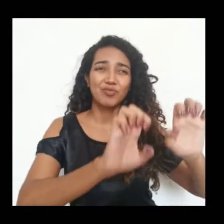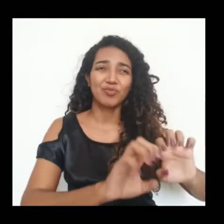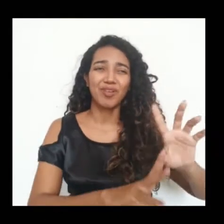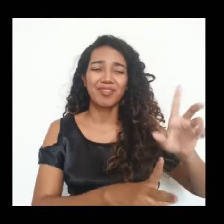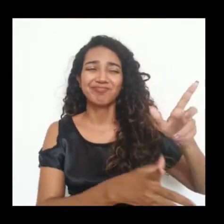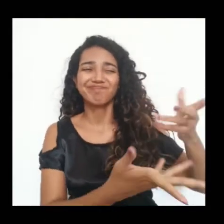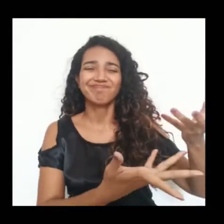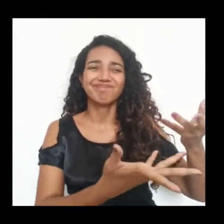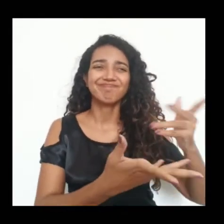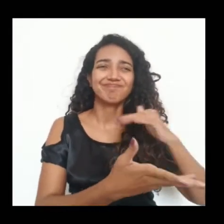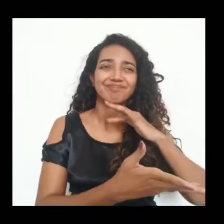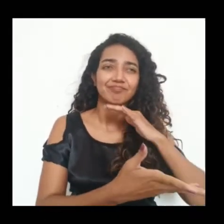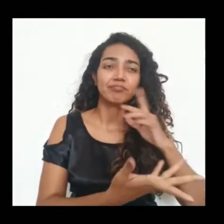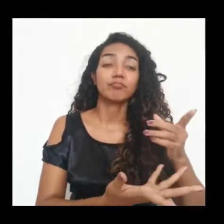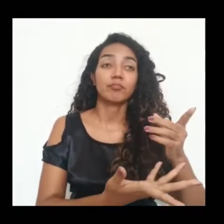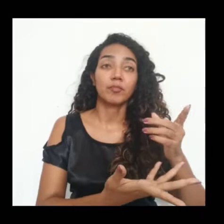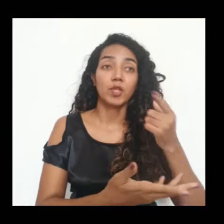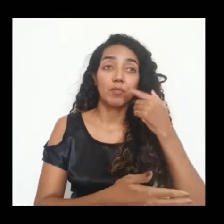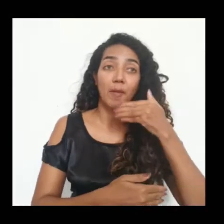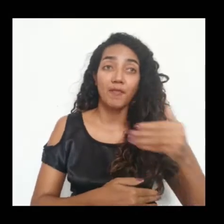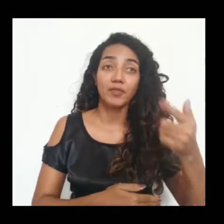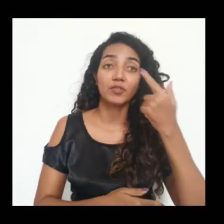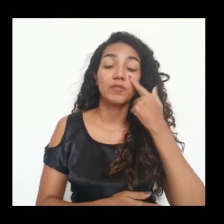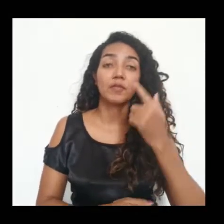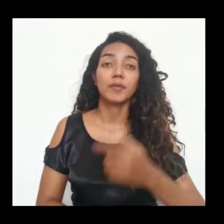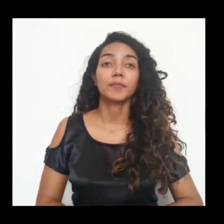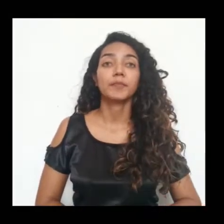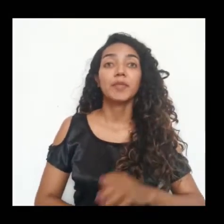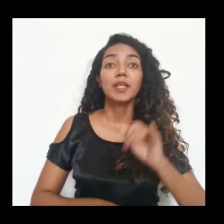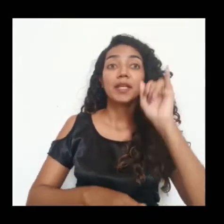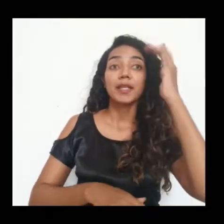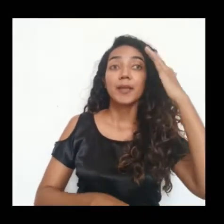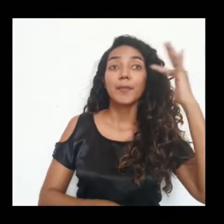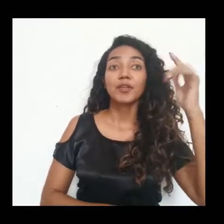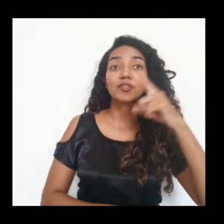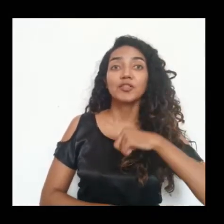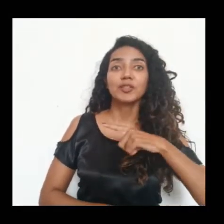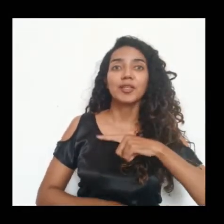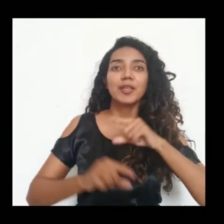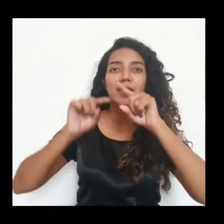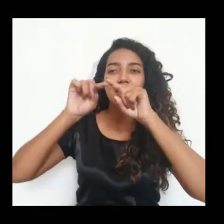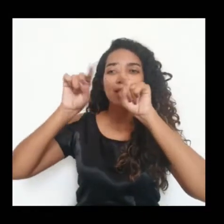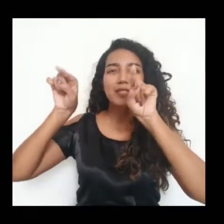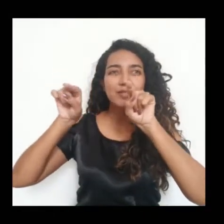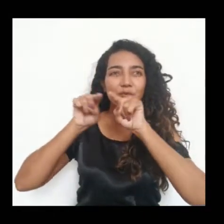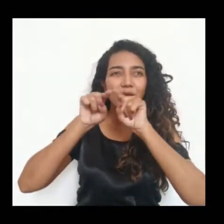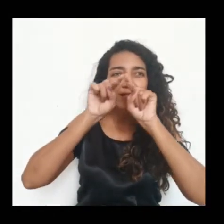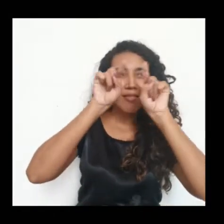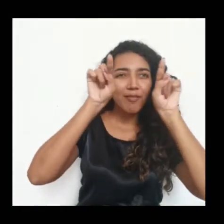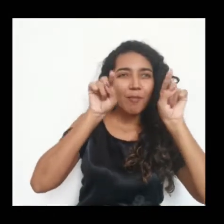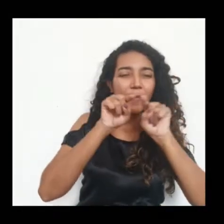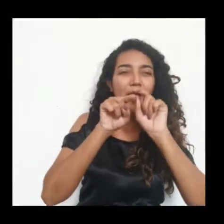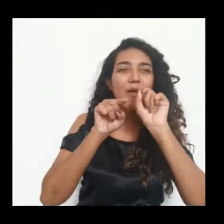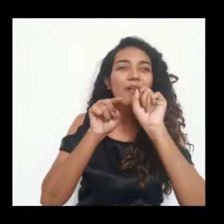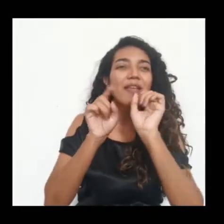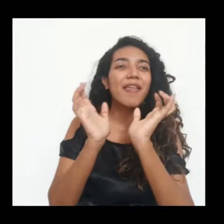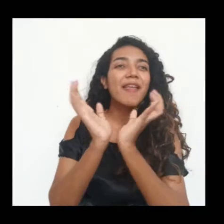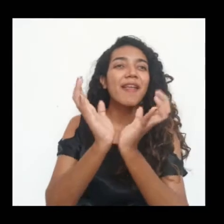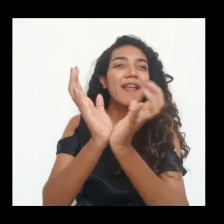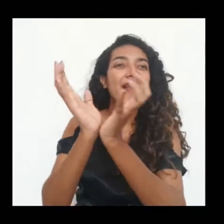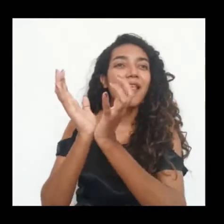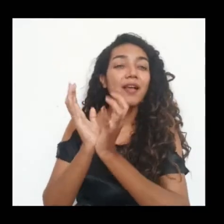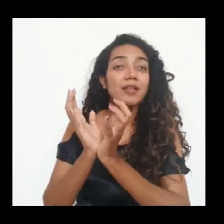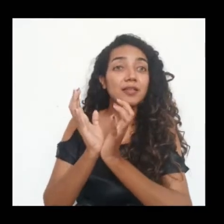aqui, imagine que eu tenho esses quadrados aqui são minhas classes e eu agrupo essas classes nos